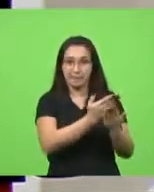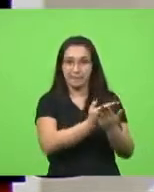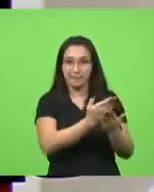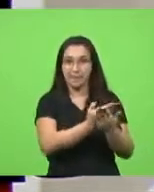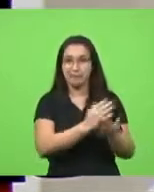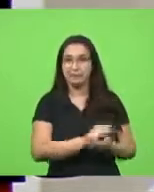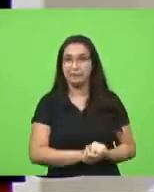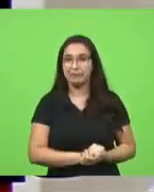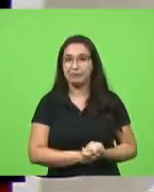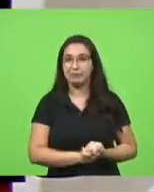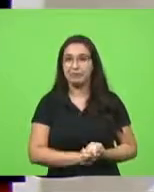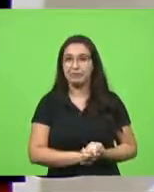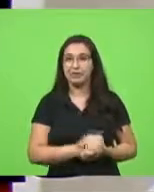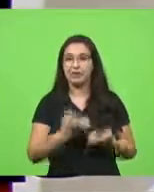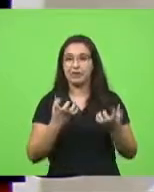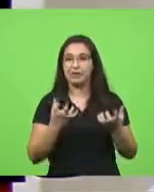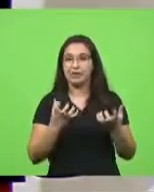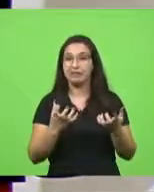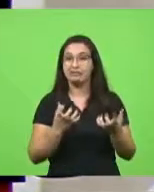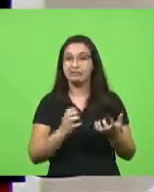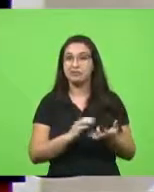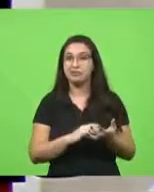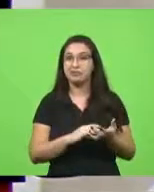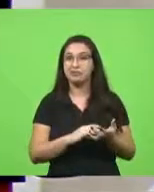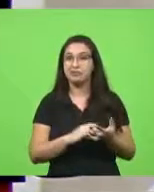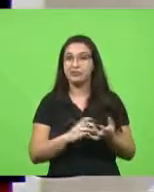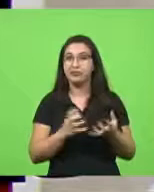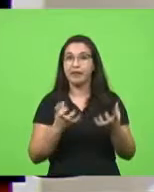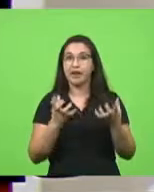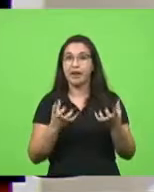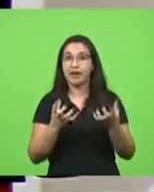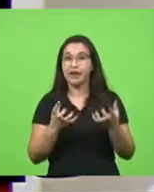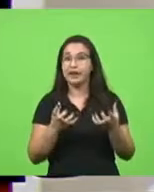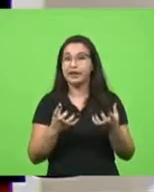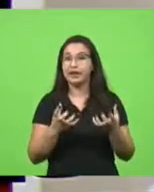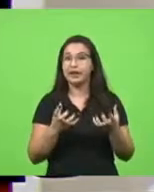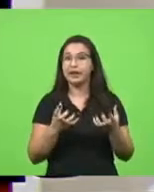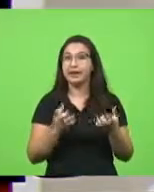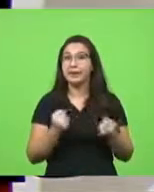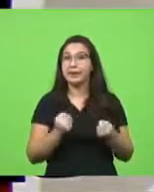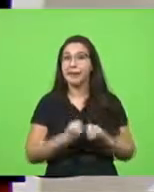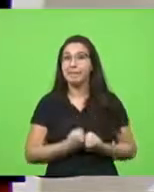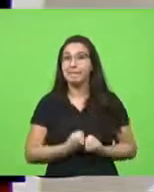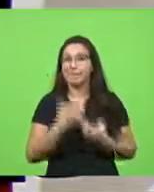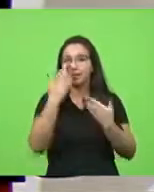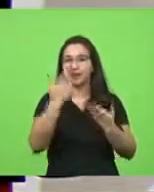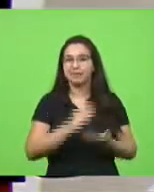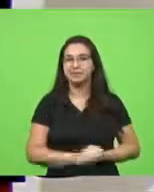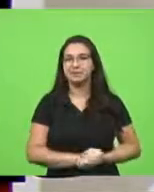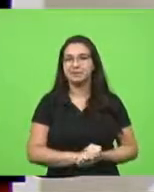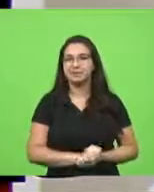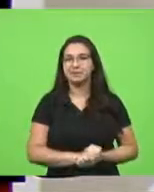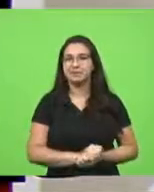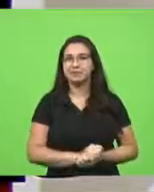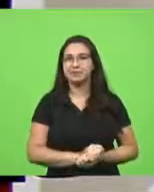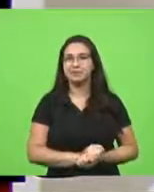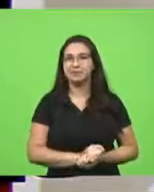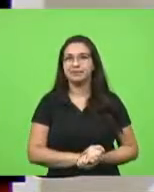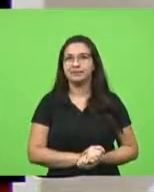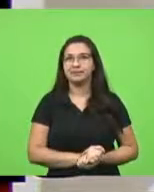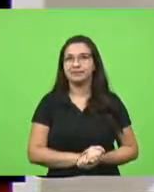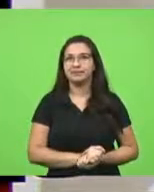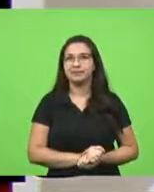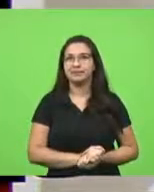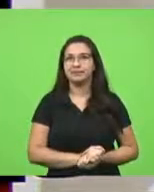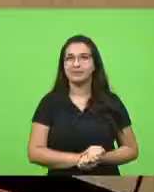alternativa para esse momento. Mais um minuto, deputado. Muito obrigado. Ok. Agradeço a presença do secretário